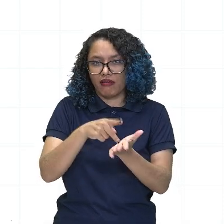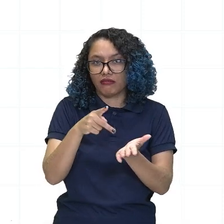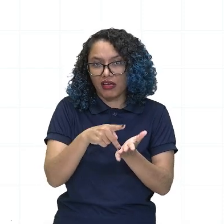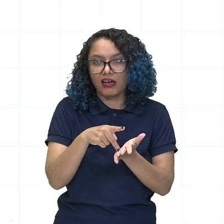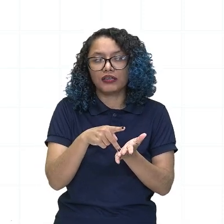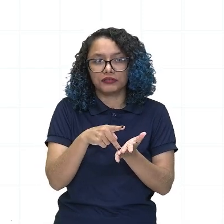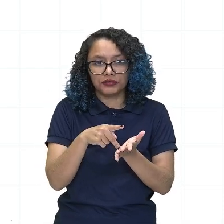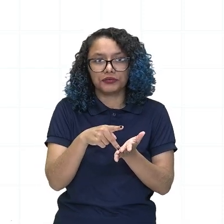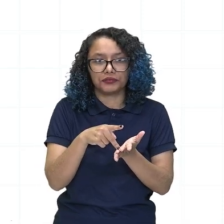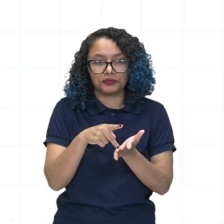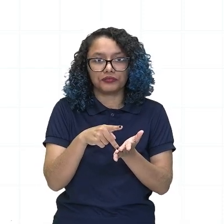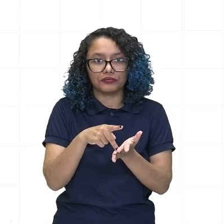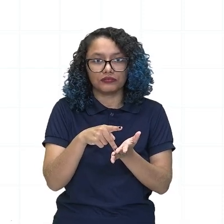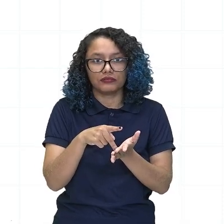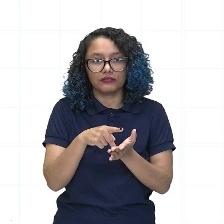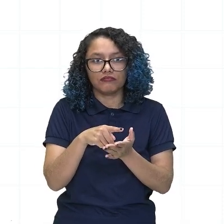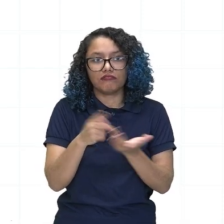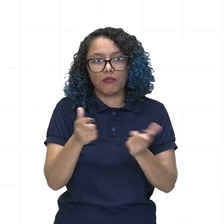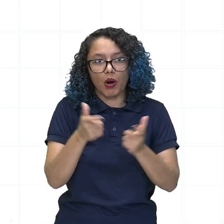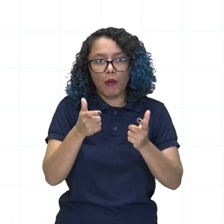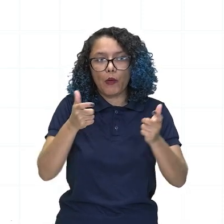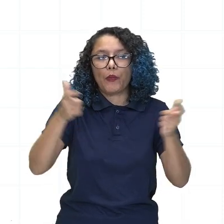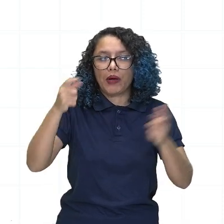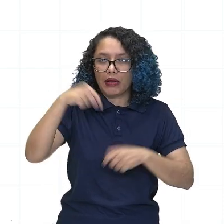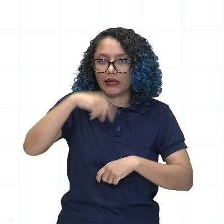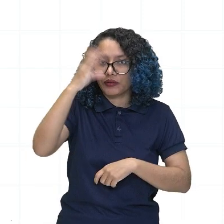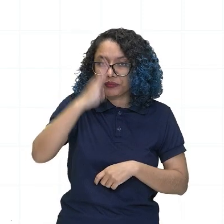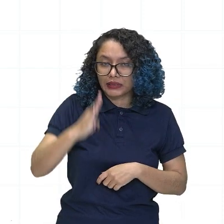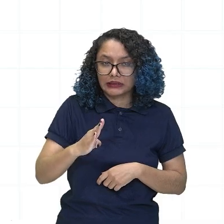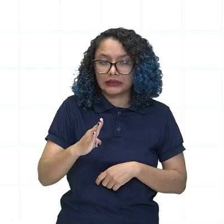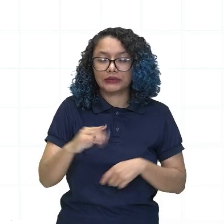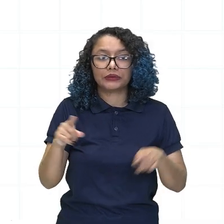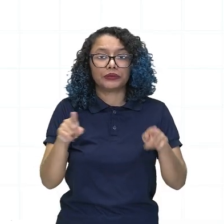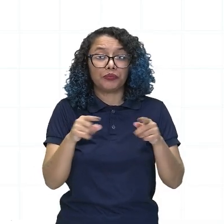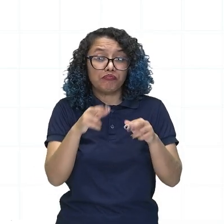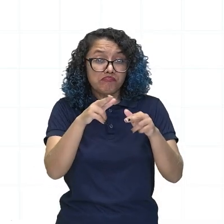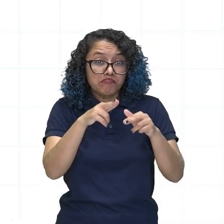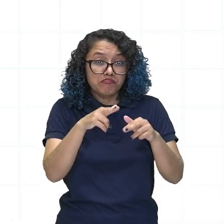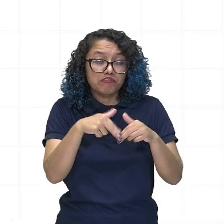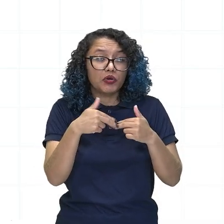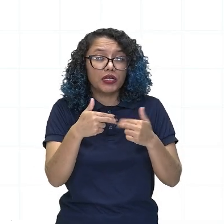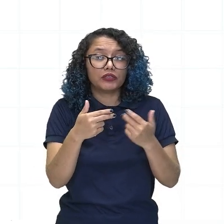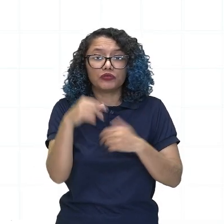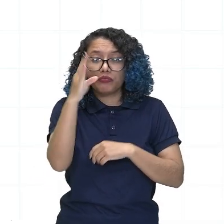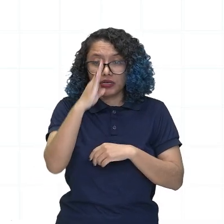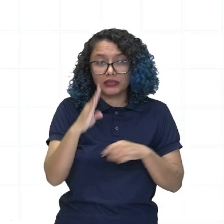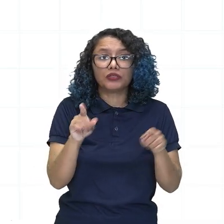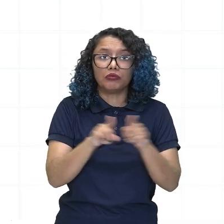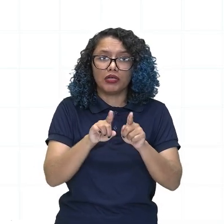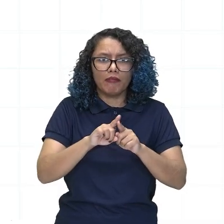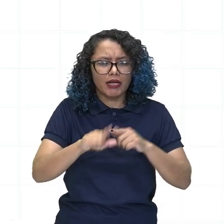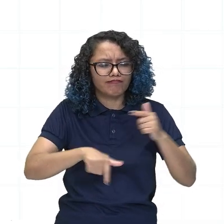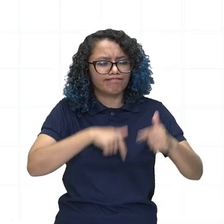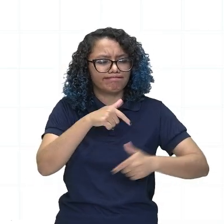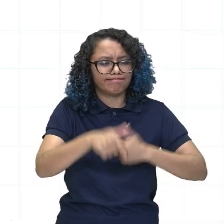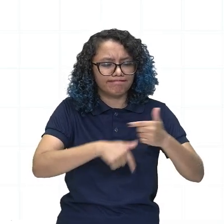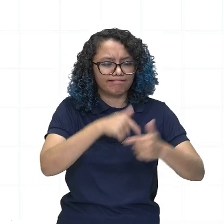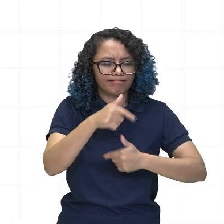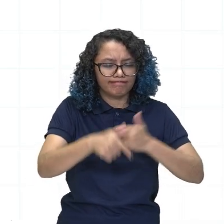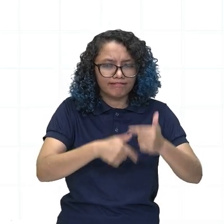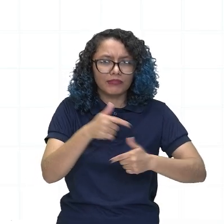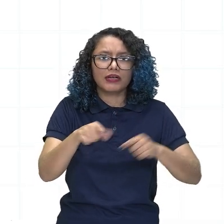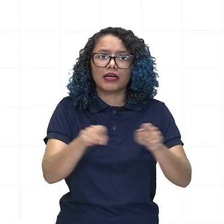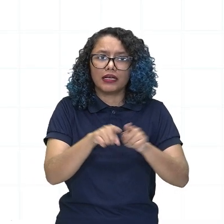fraudes, elas vêm aumentando no Brasil, tanto que o próprio Banco Central está aí produzindo material